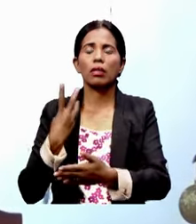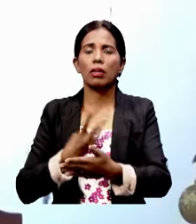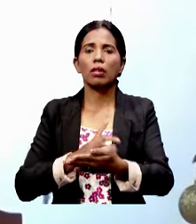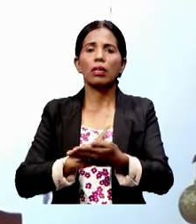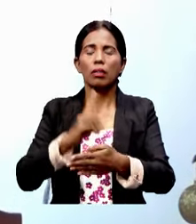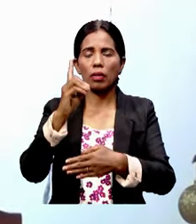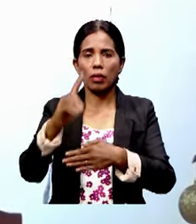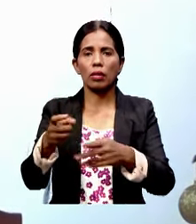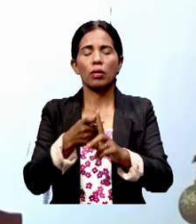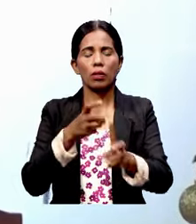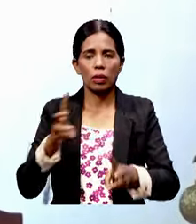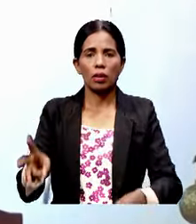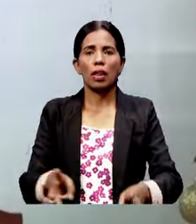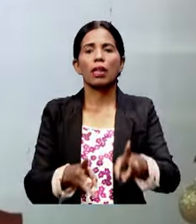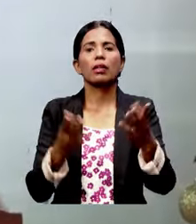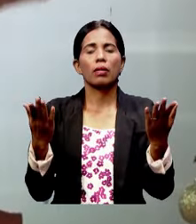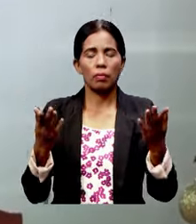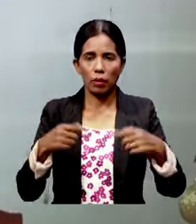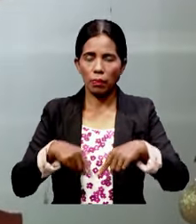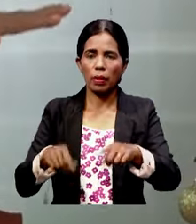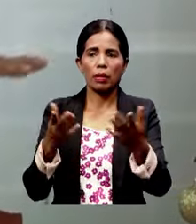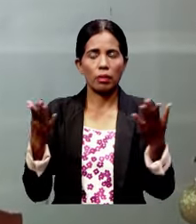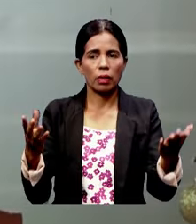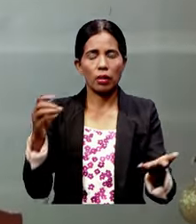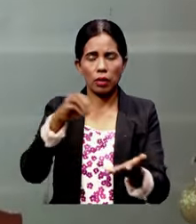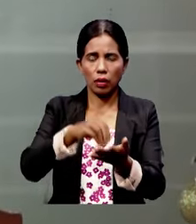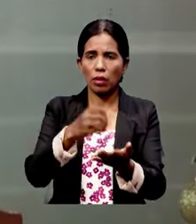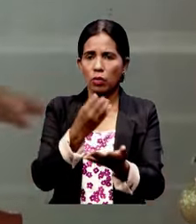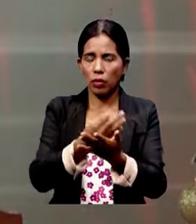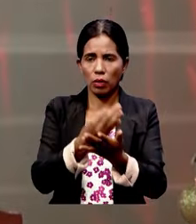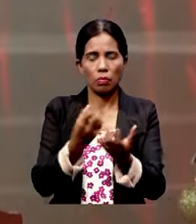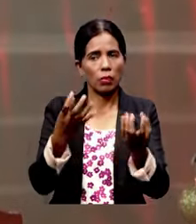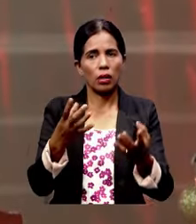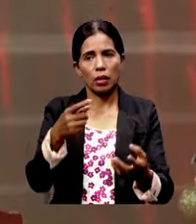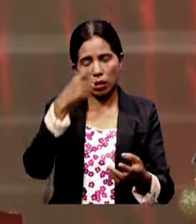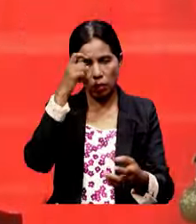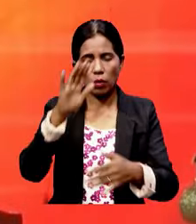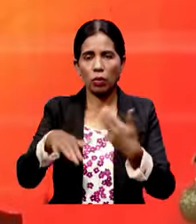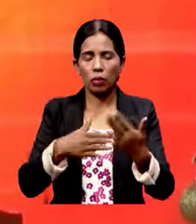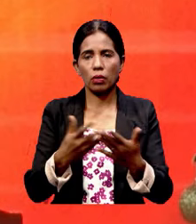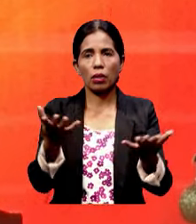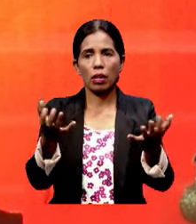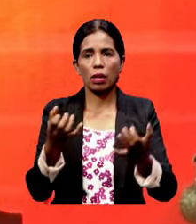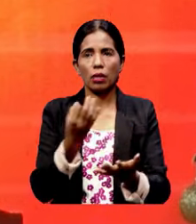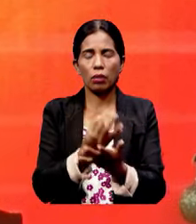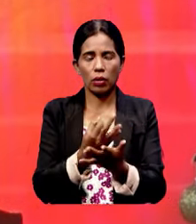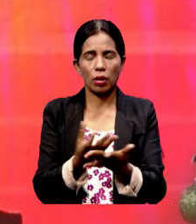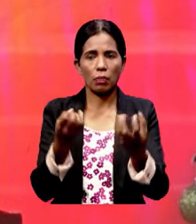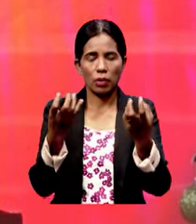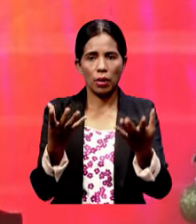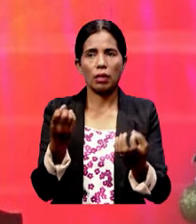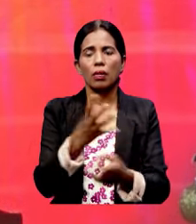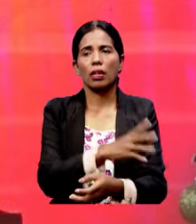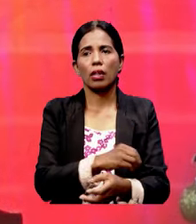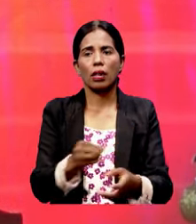se dá lá no B, barra no B. Ao tu, Moçambara, estamos a tudo a cara, o Sambarbara, Barbara, para